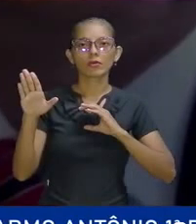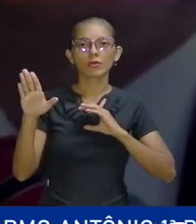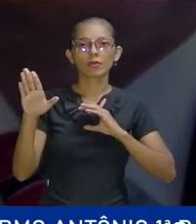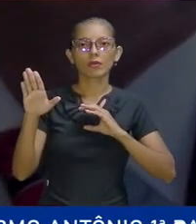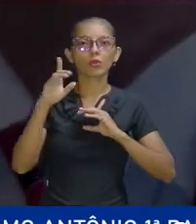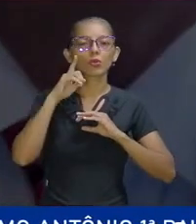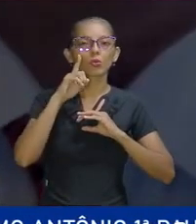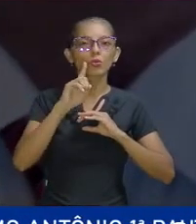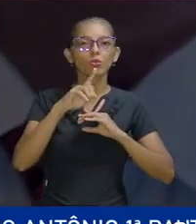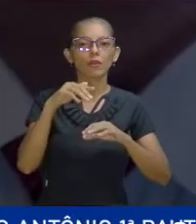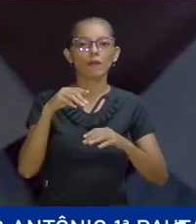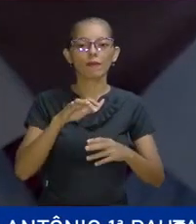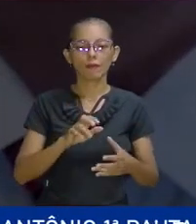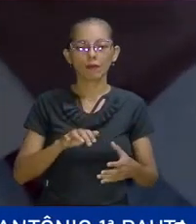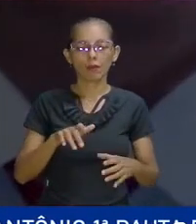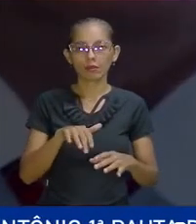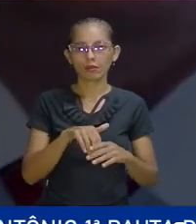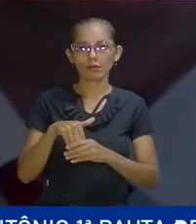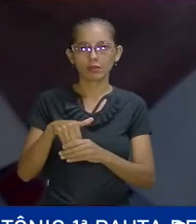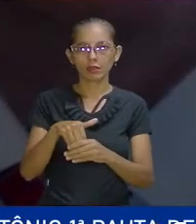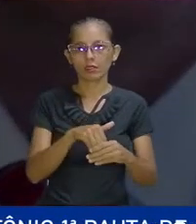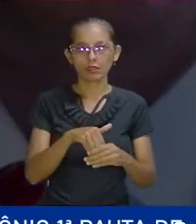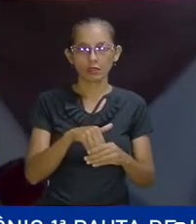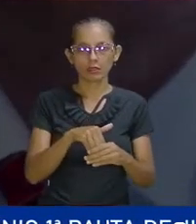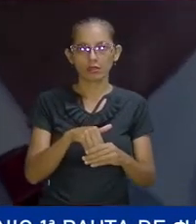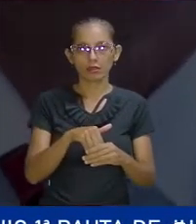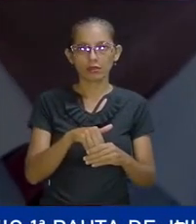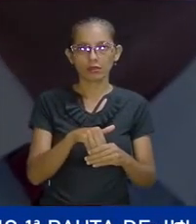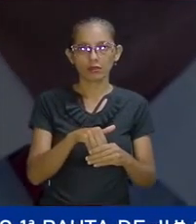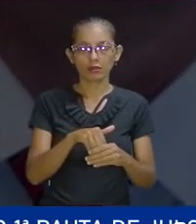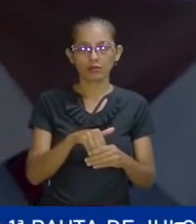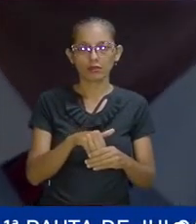e que aqui eu queria destacar é que os